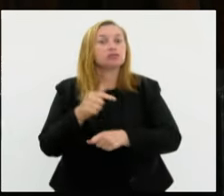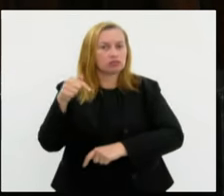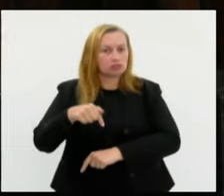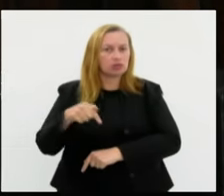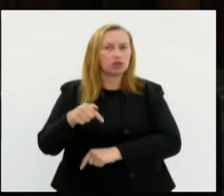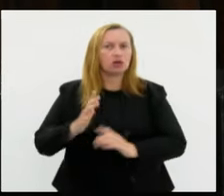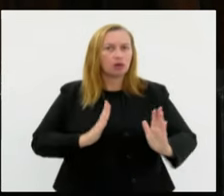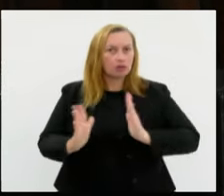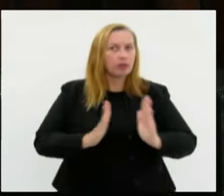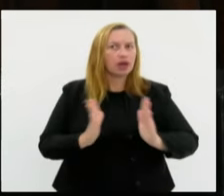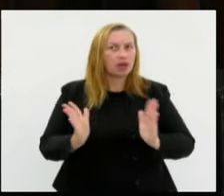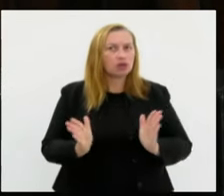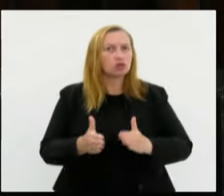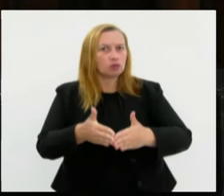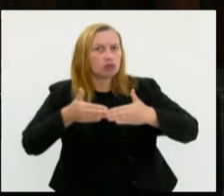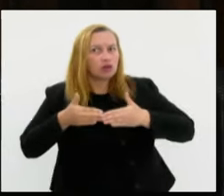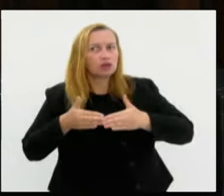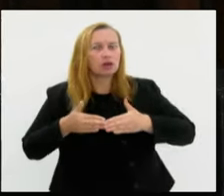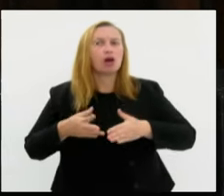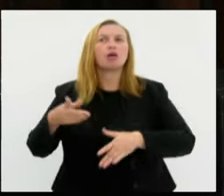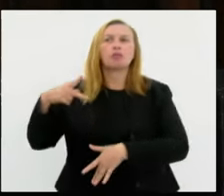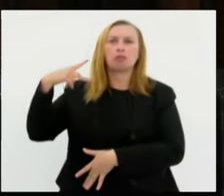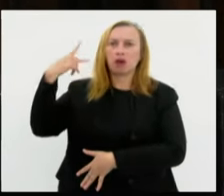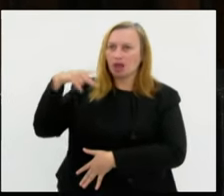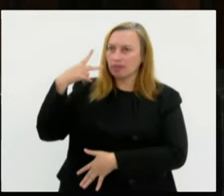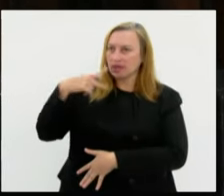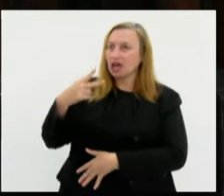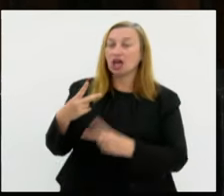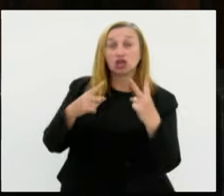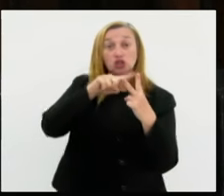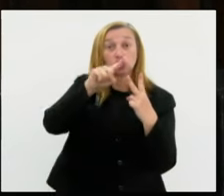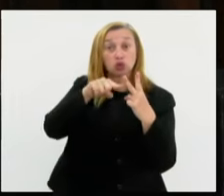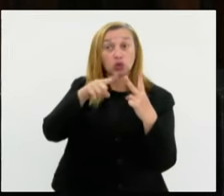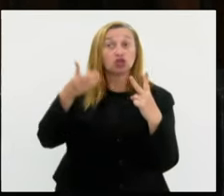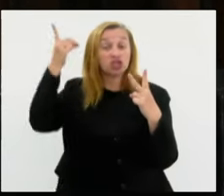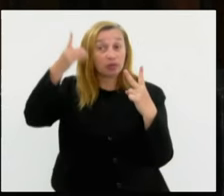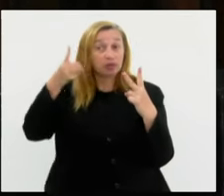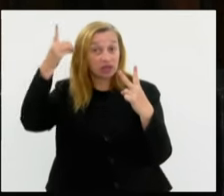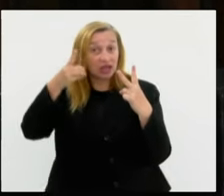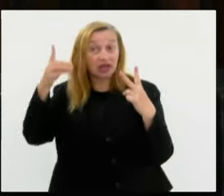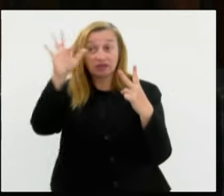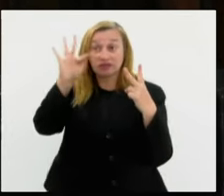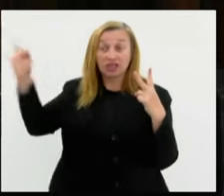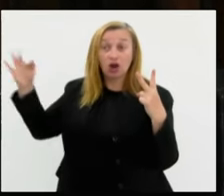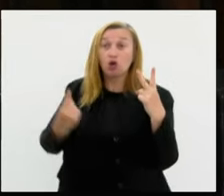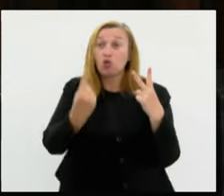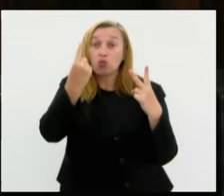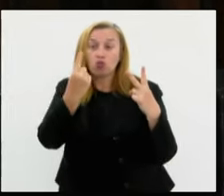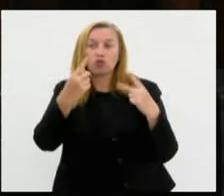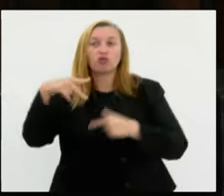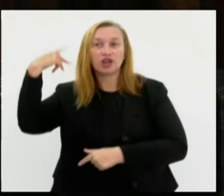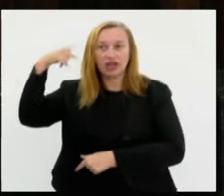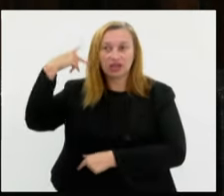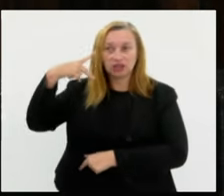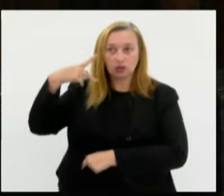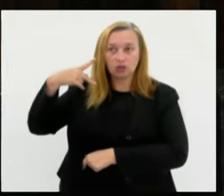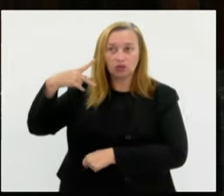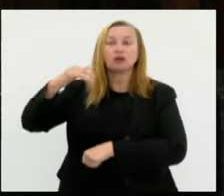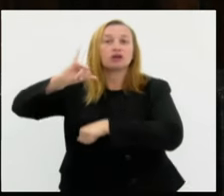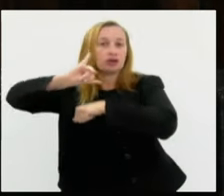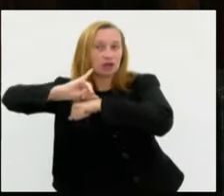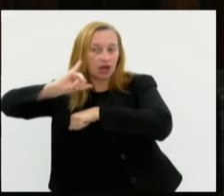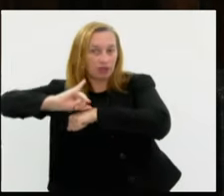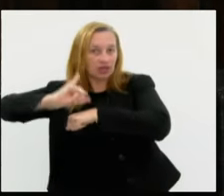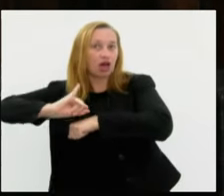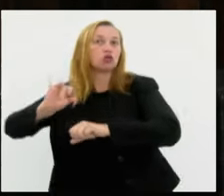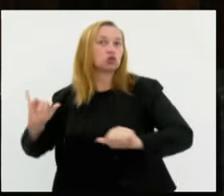durante o recesso parlamentar, dois deputados federais, um vereador na capital, sofreu medidas